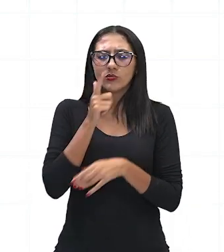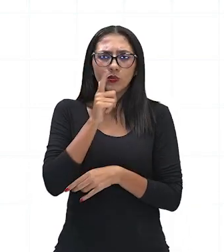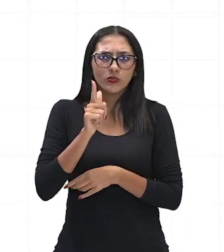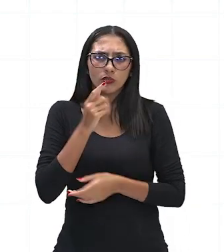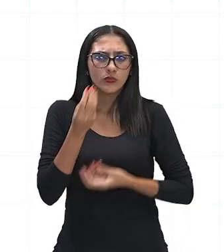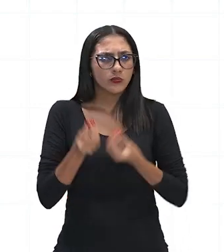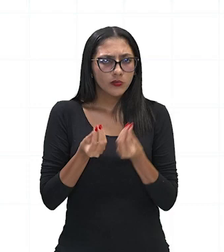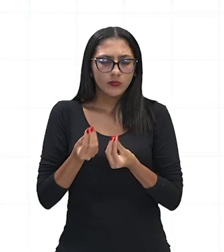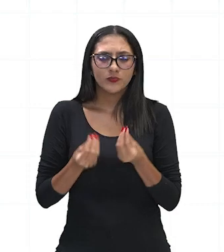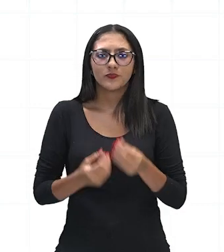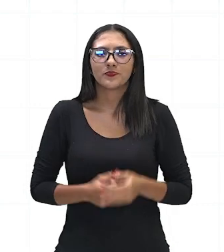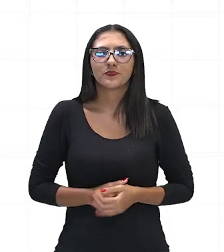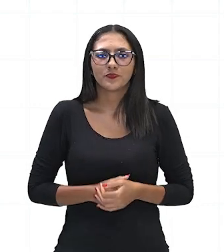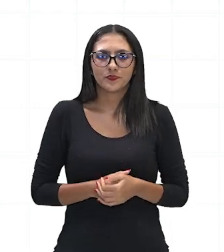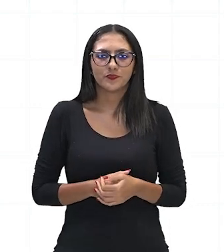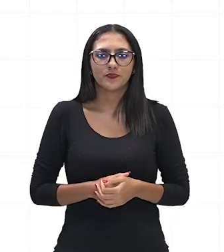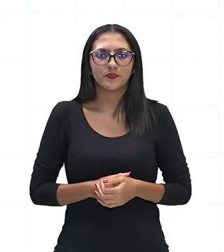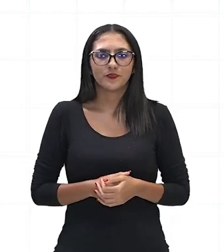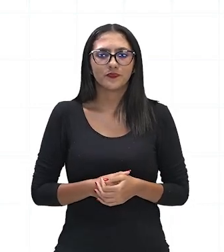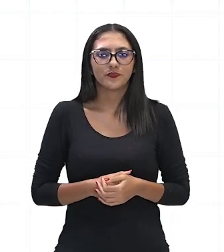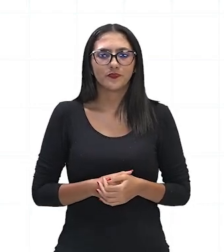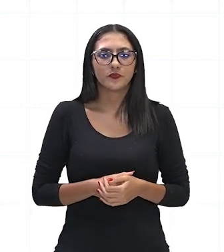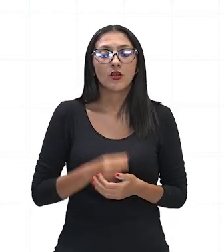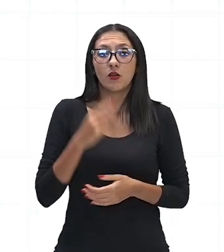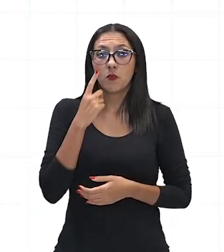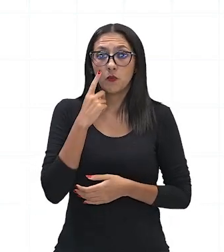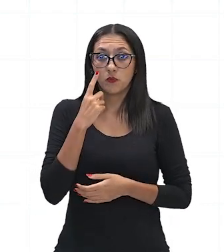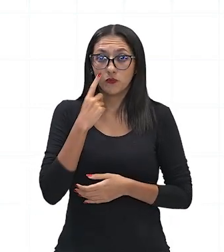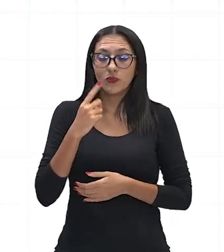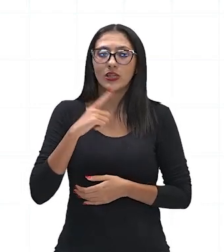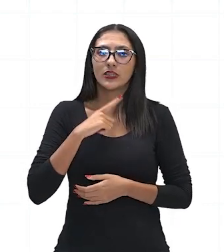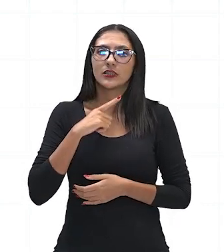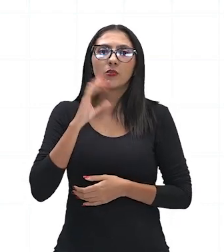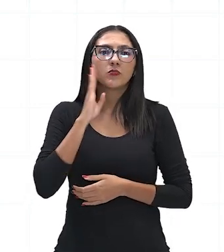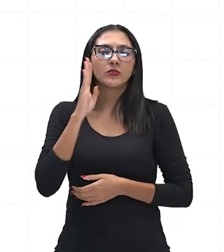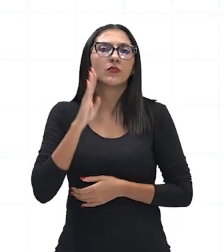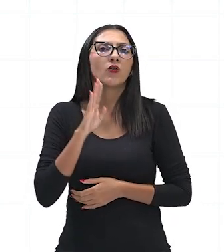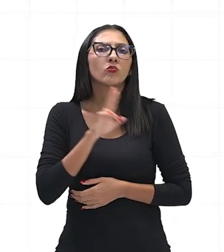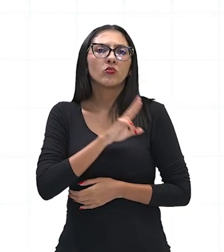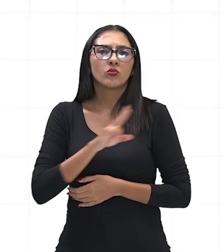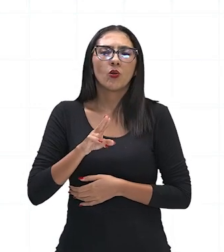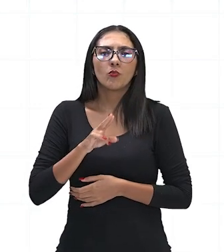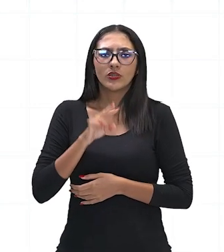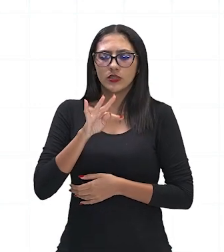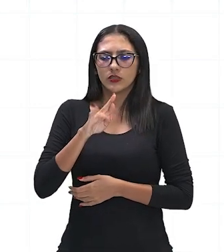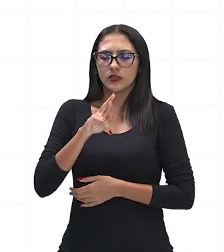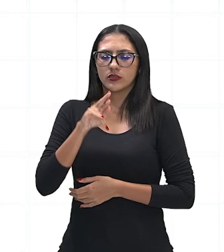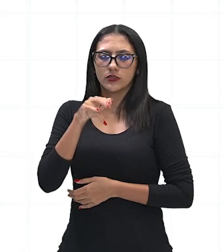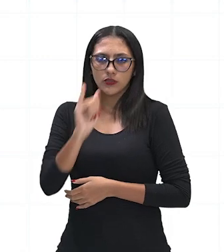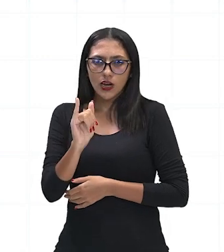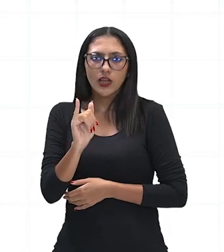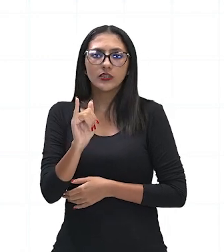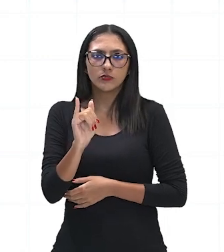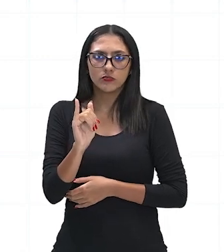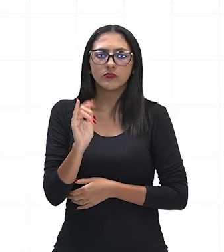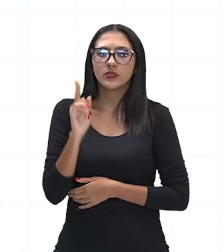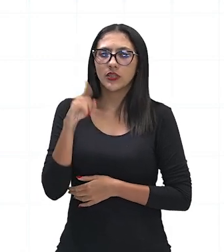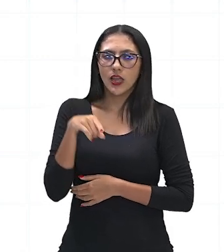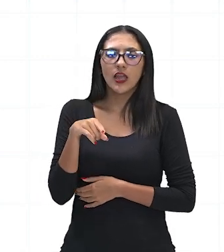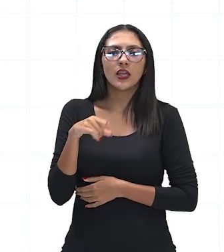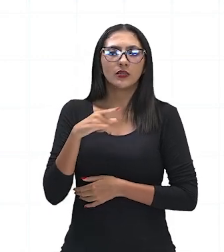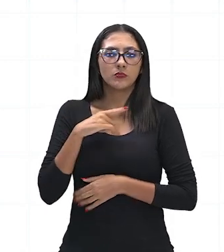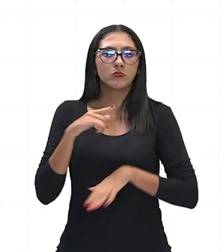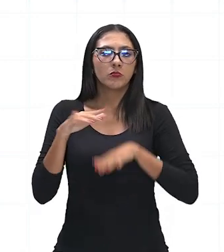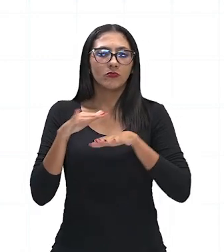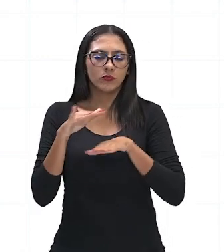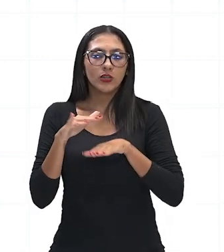principal forma, como vocês vão ver, é através do try, que equivale ali 5 pontos, né? E o try, ele